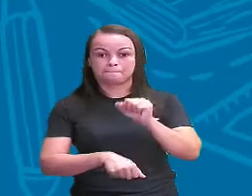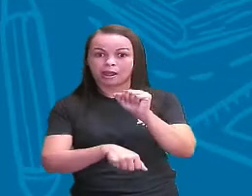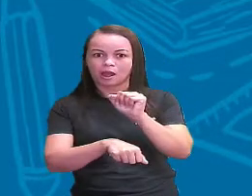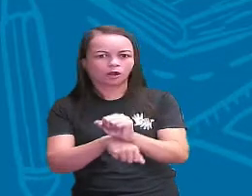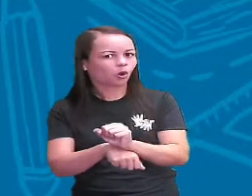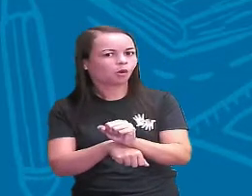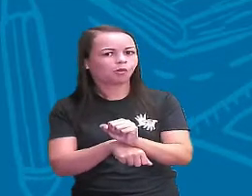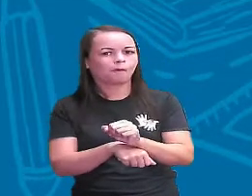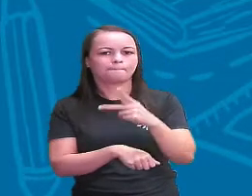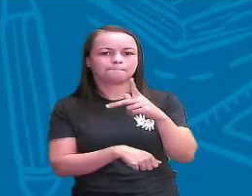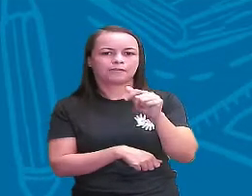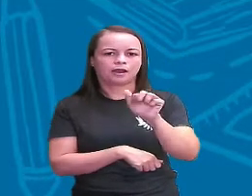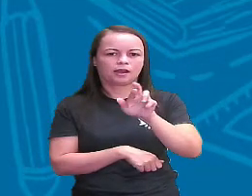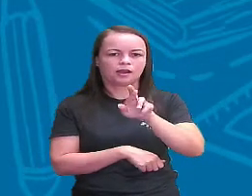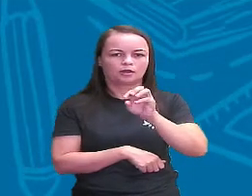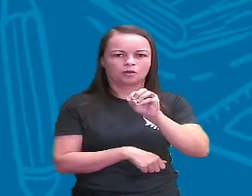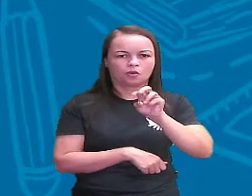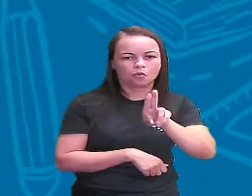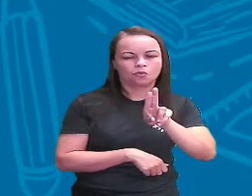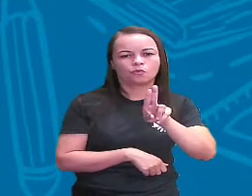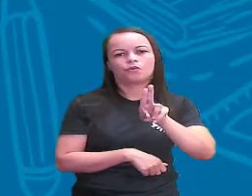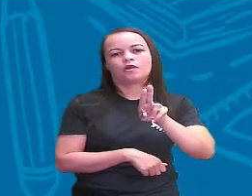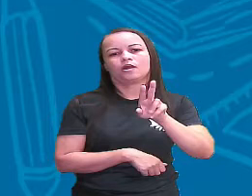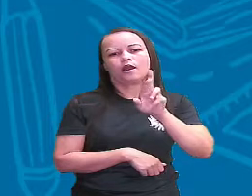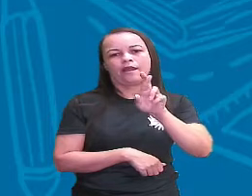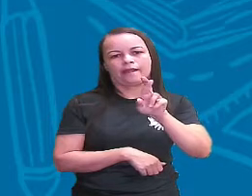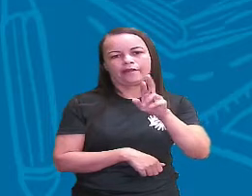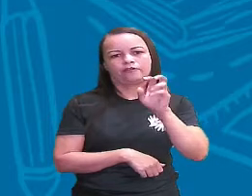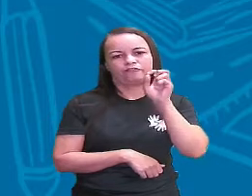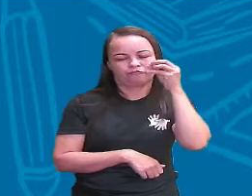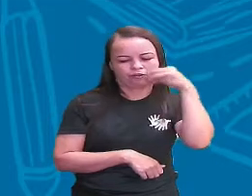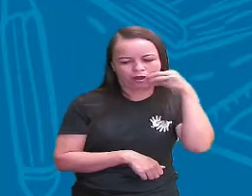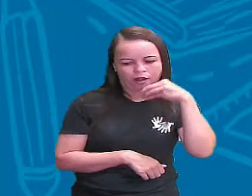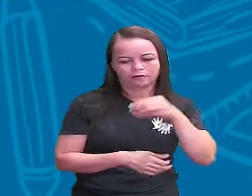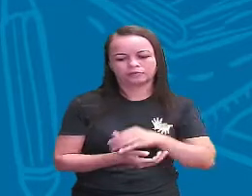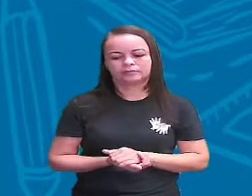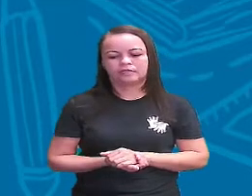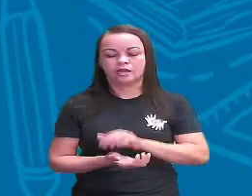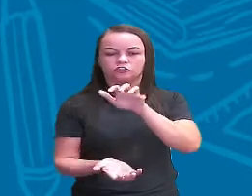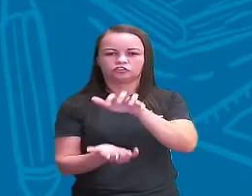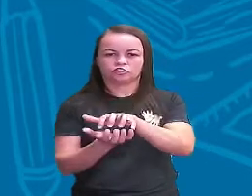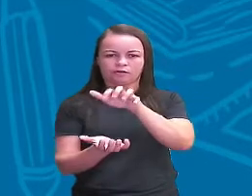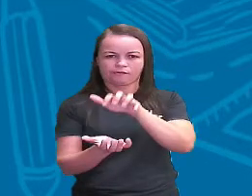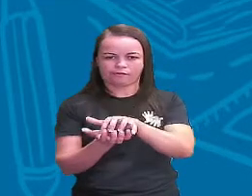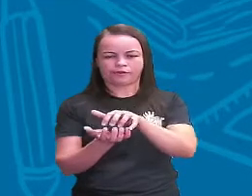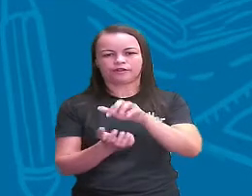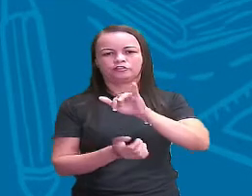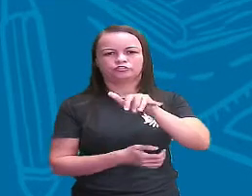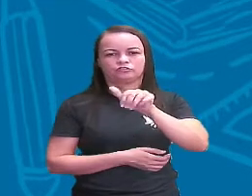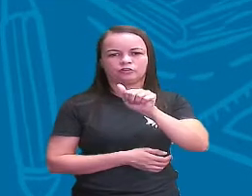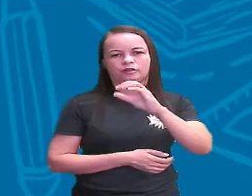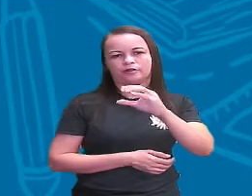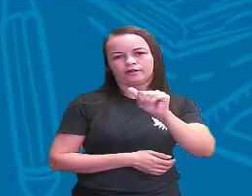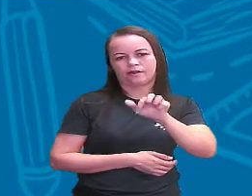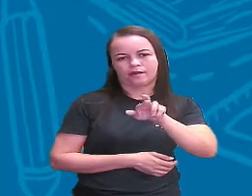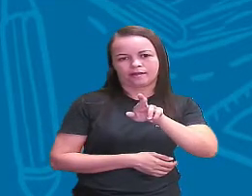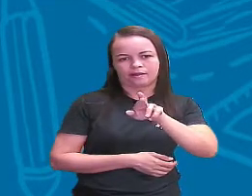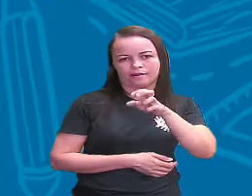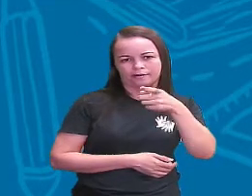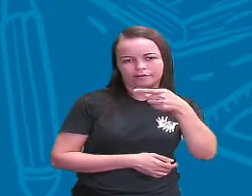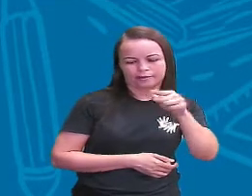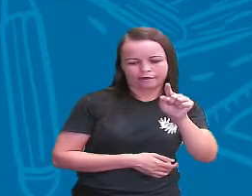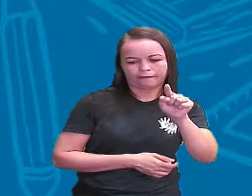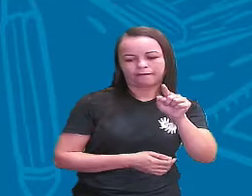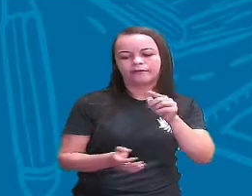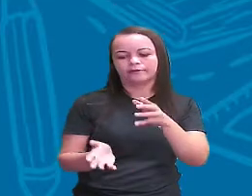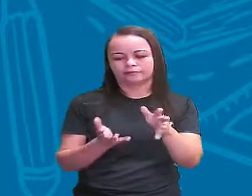dobra, né? Jacaré, 1 R para jacaré. E zorro, 2